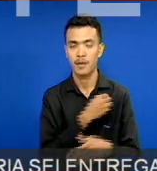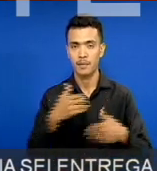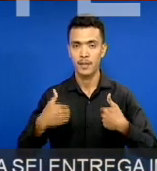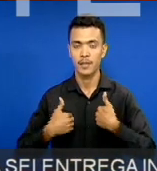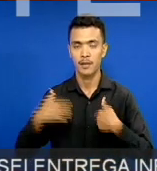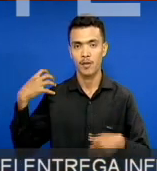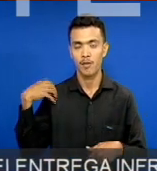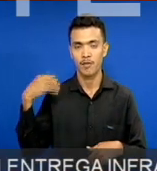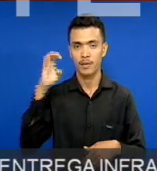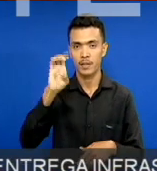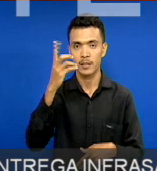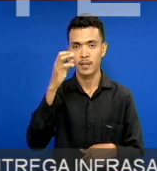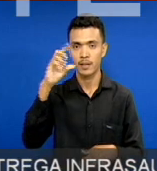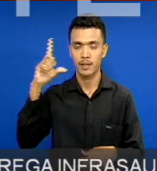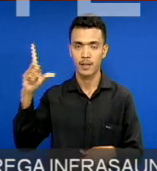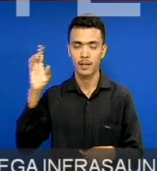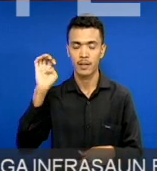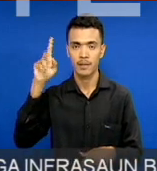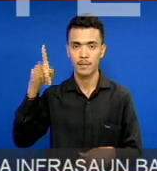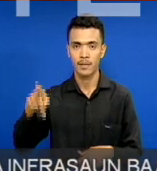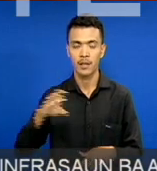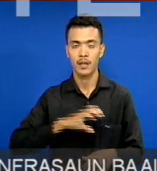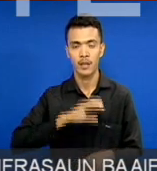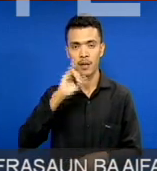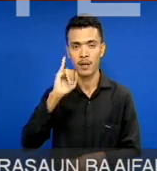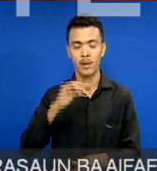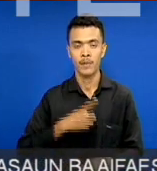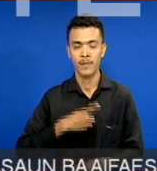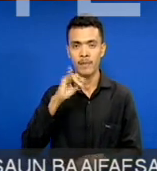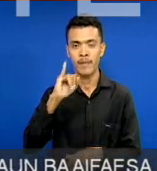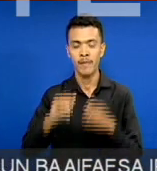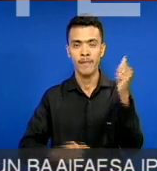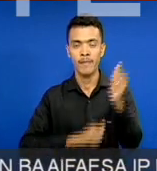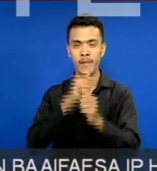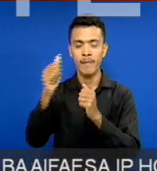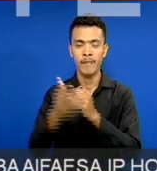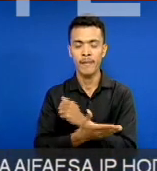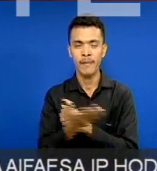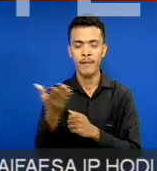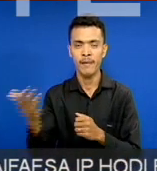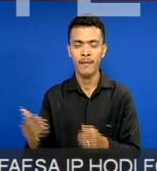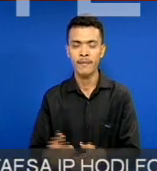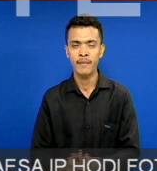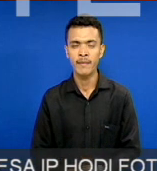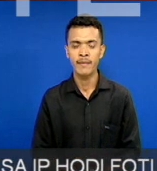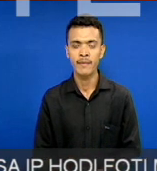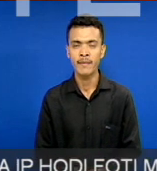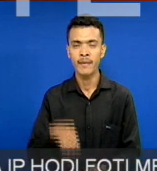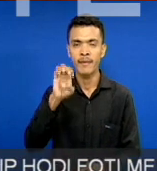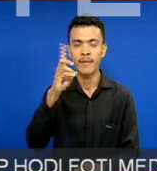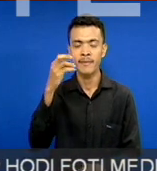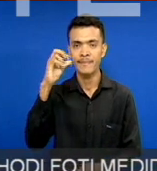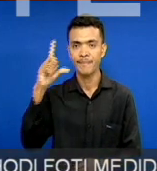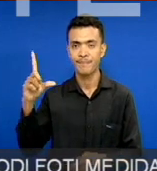Edifício, Eletricidade Timor-Leste, empresa pública Caicoli Dili, onde atualiza vai ter votira, foi na Leste